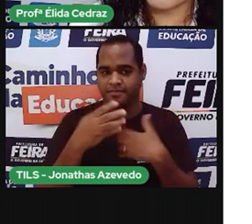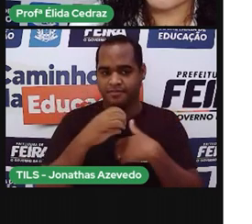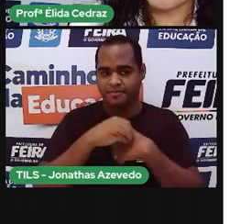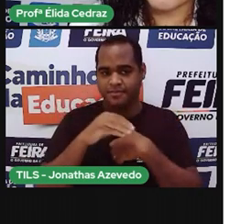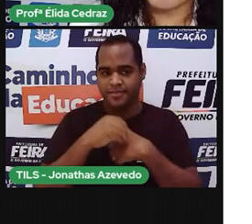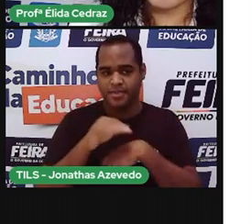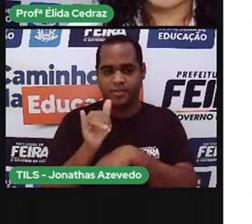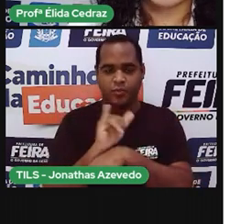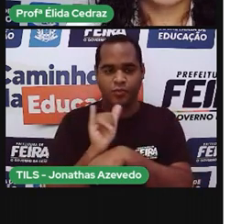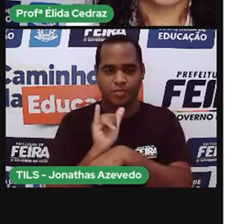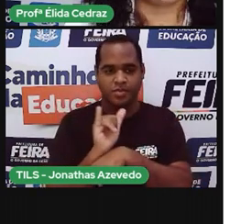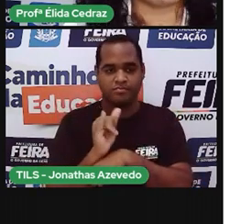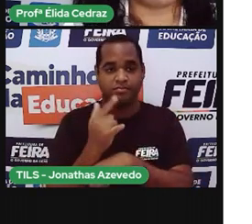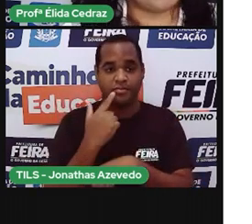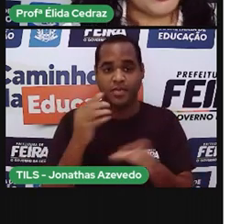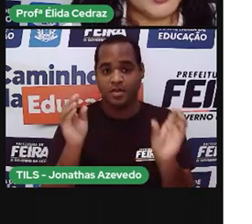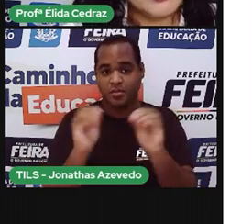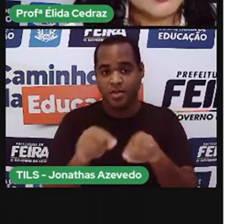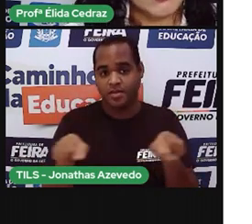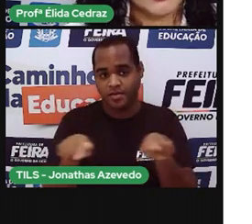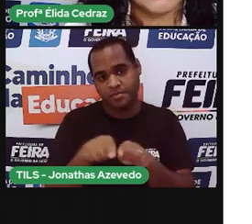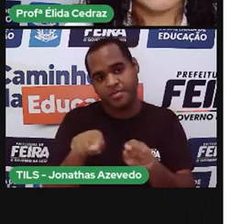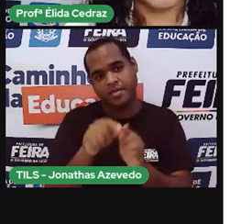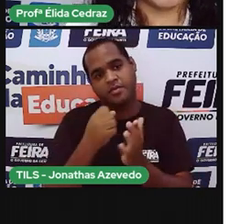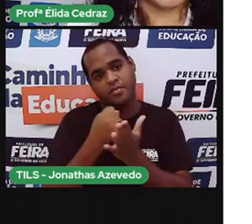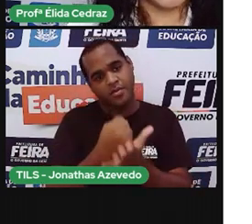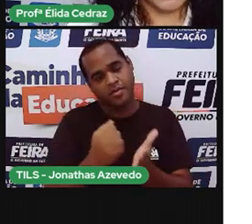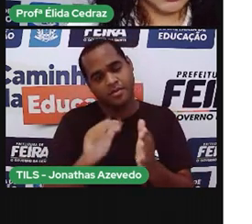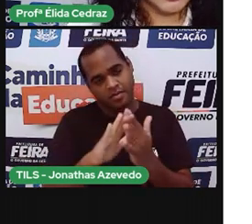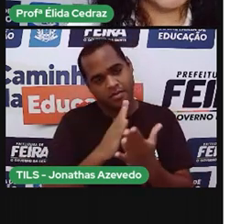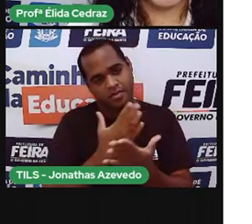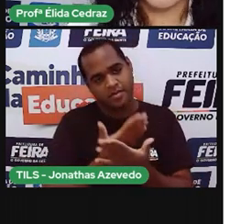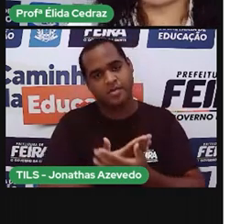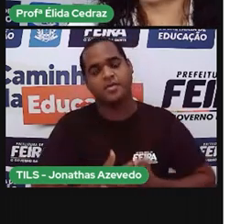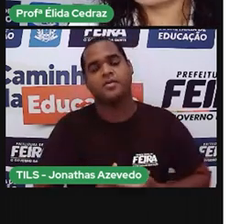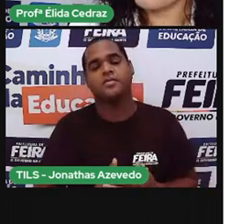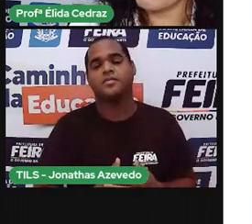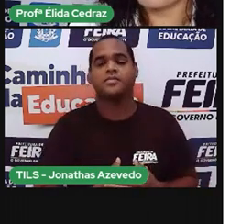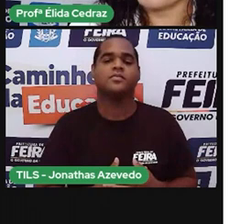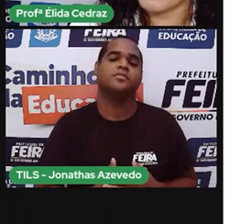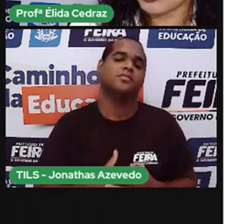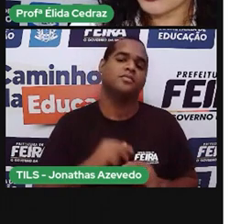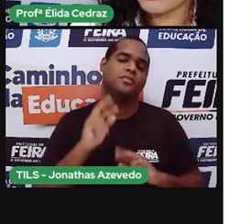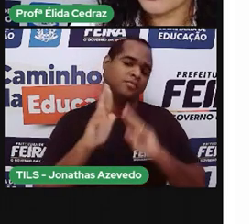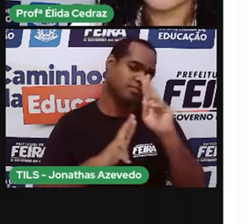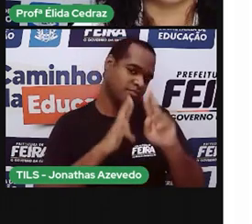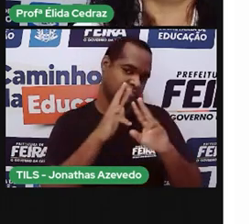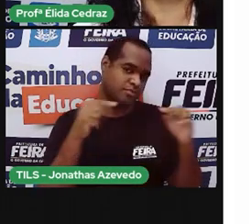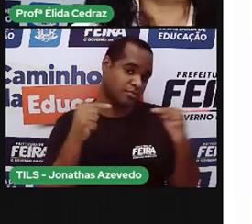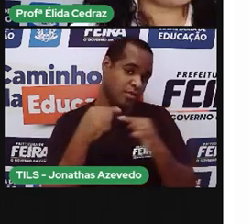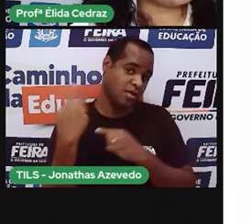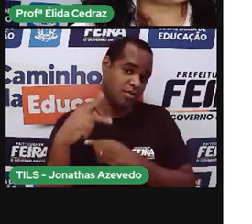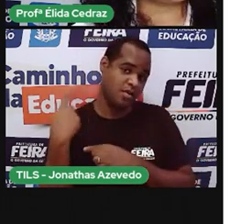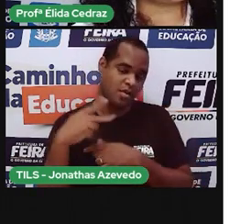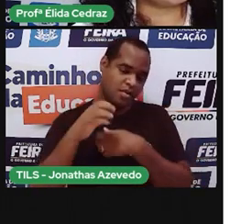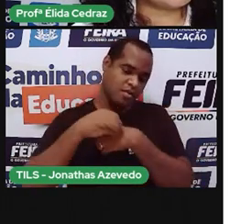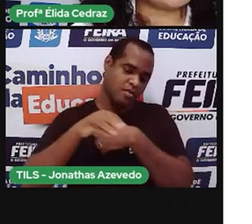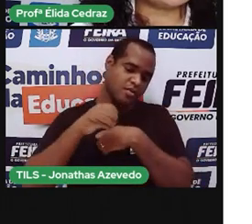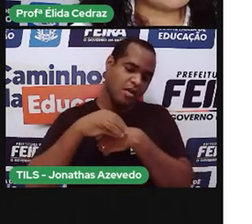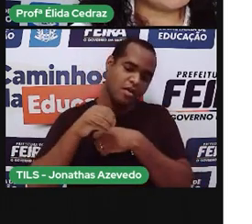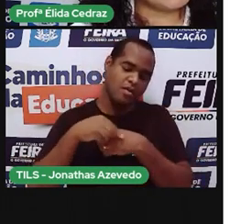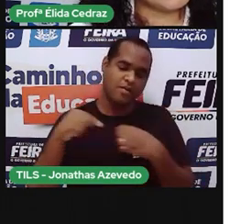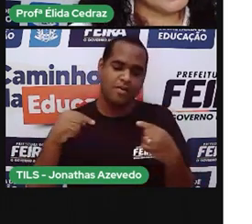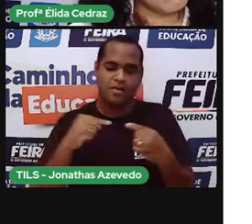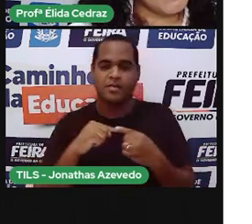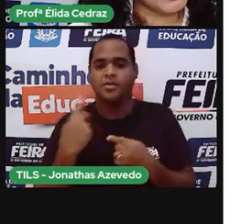do YouTube e do apoio da escola, os seus responsáveis receberam as instruções de como as